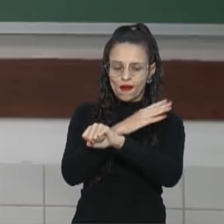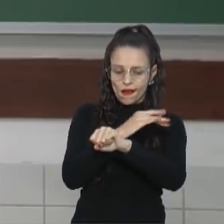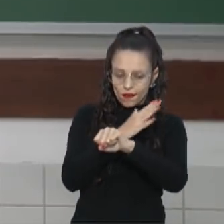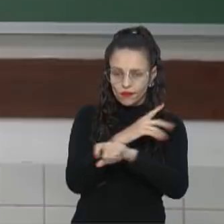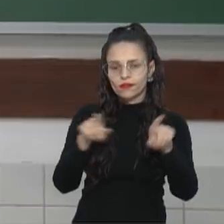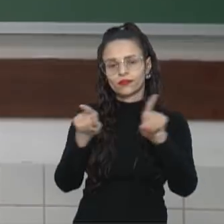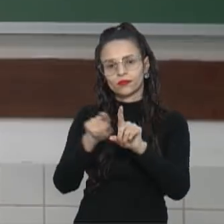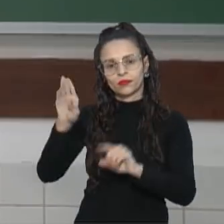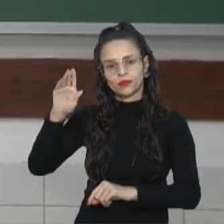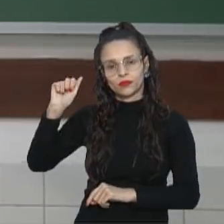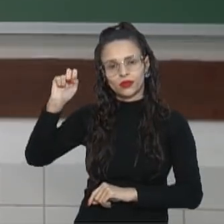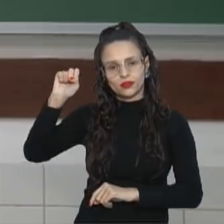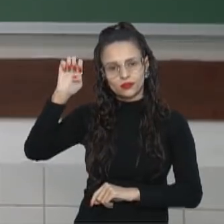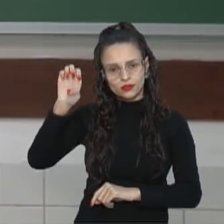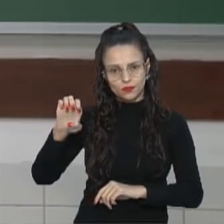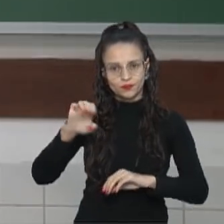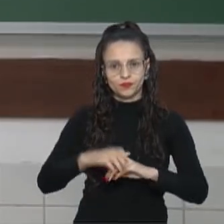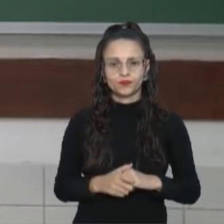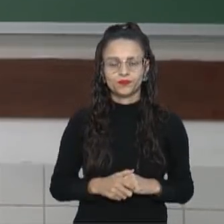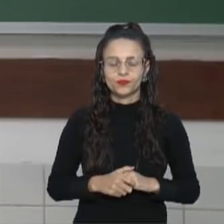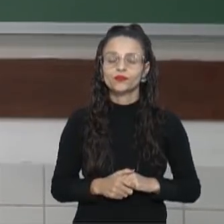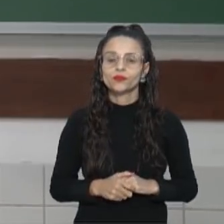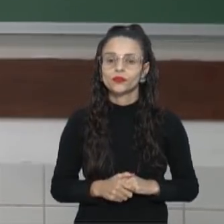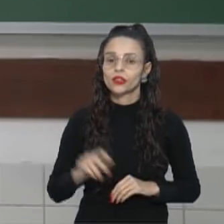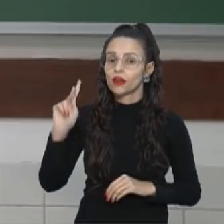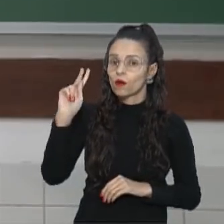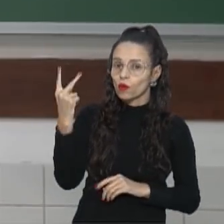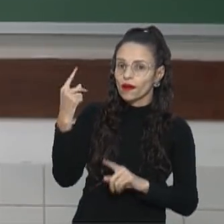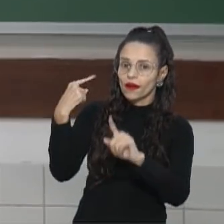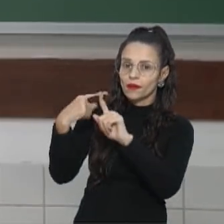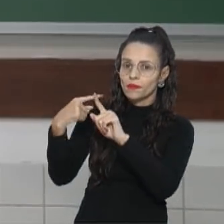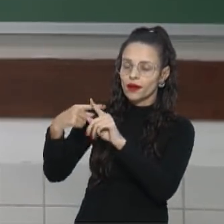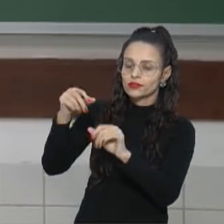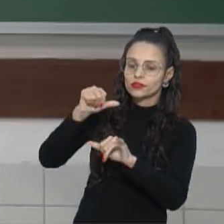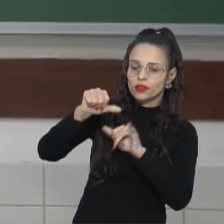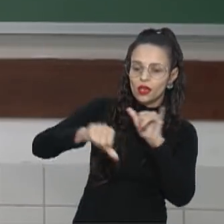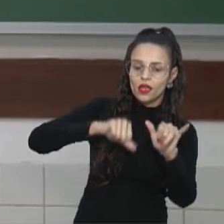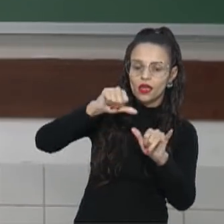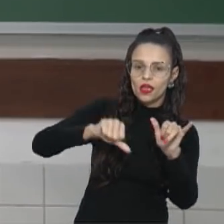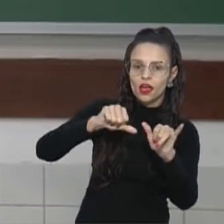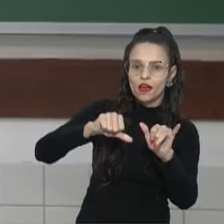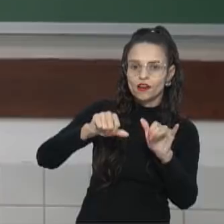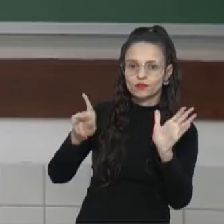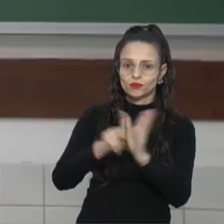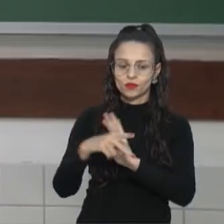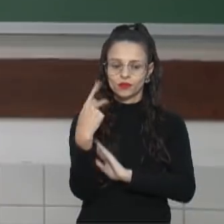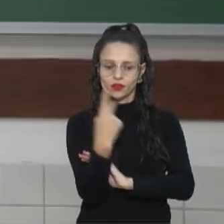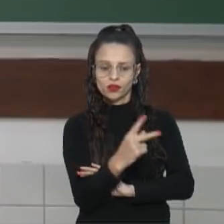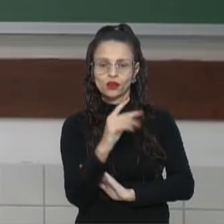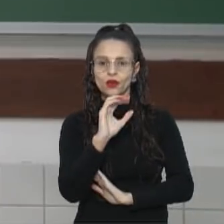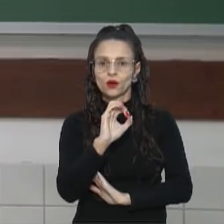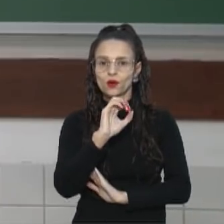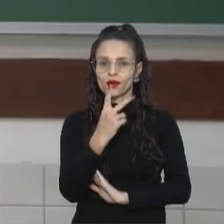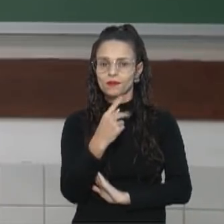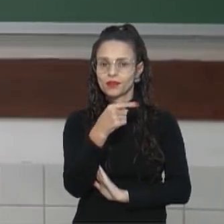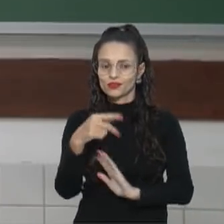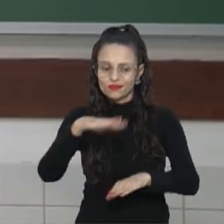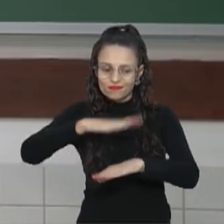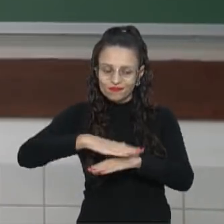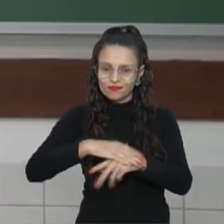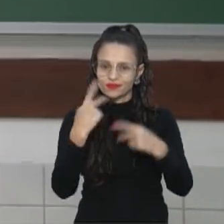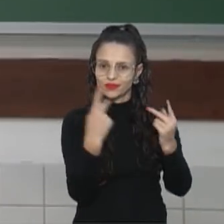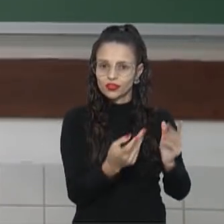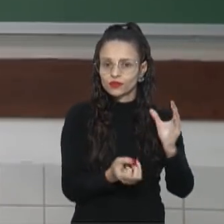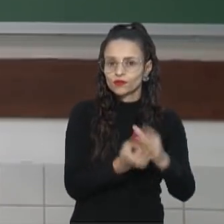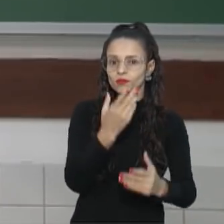como base. E aí o H+ dela reage com o H- dela mesma. Isso é muito doido. Formando